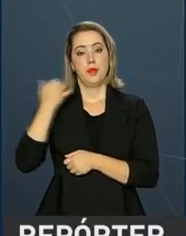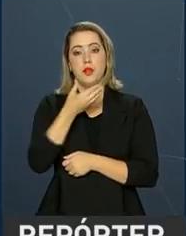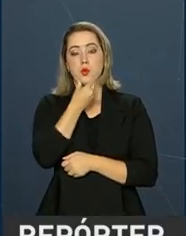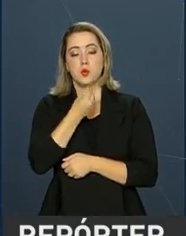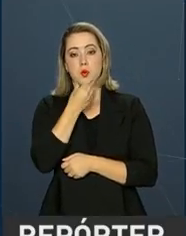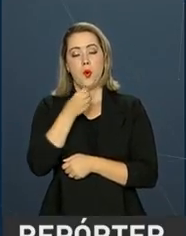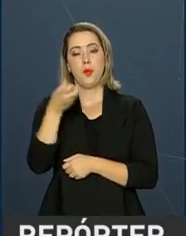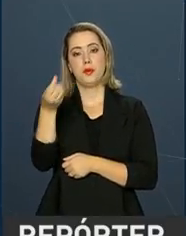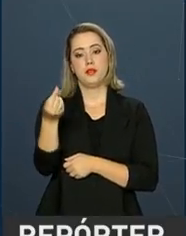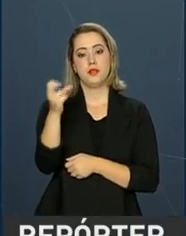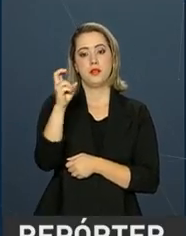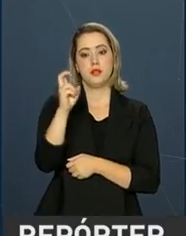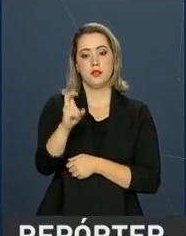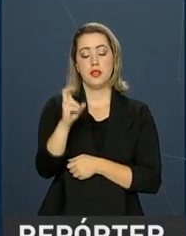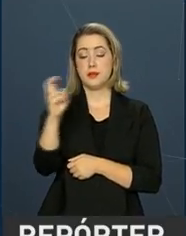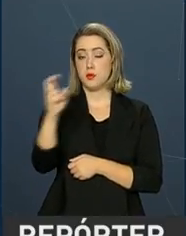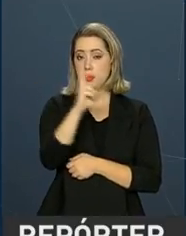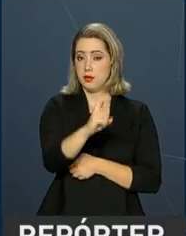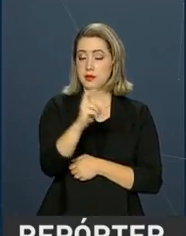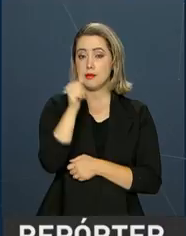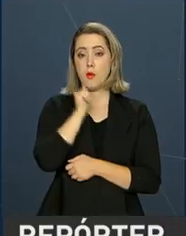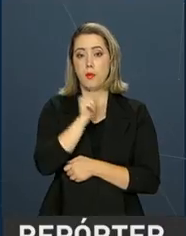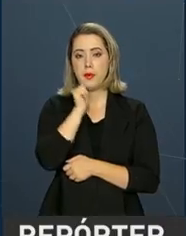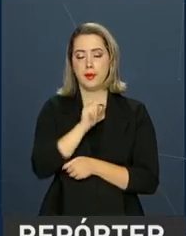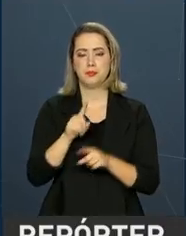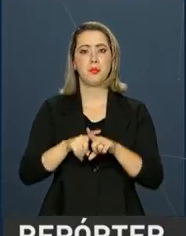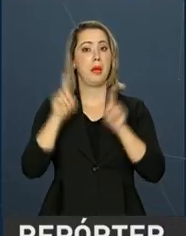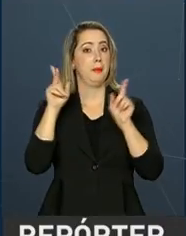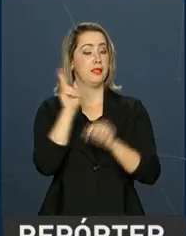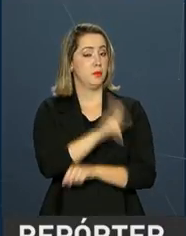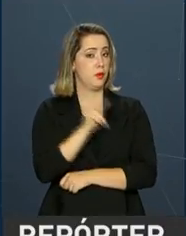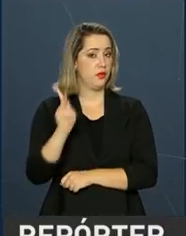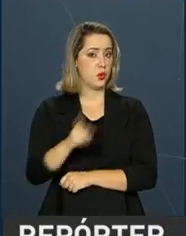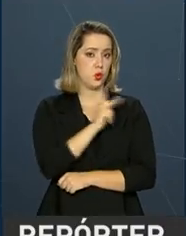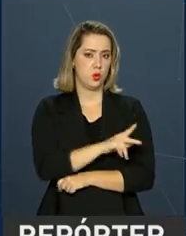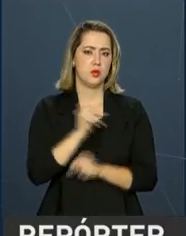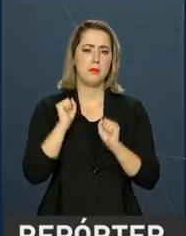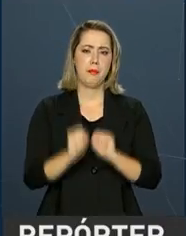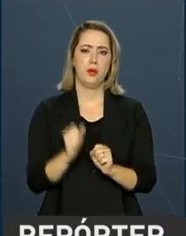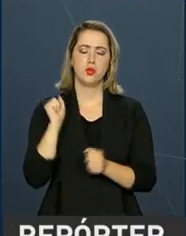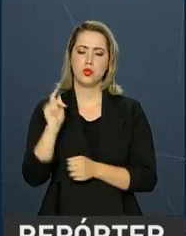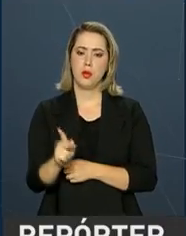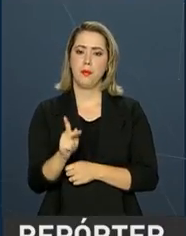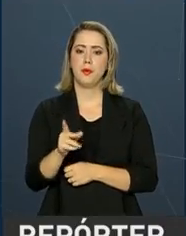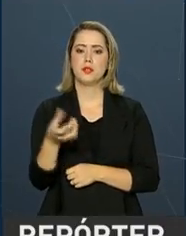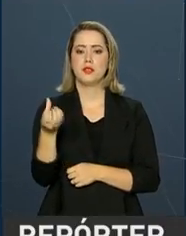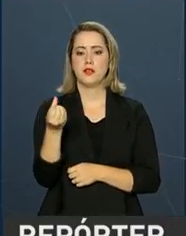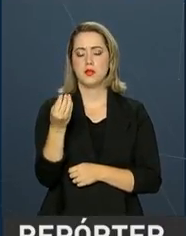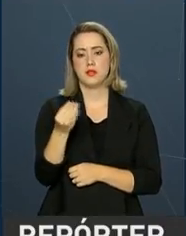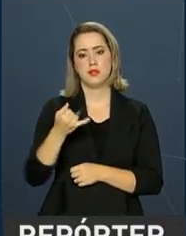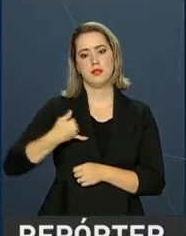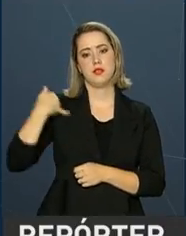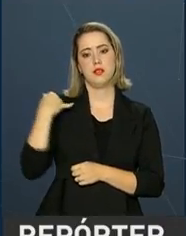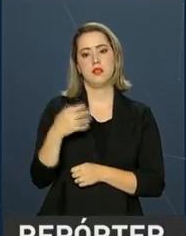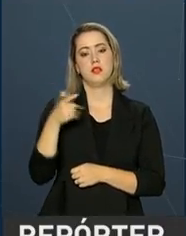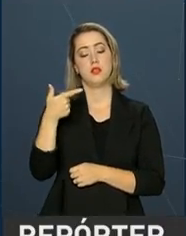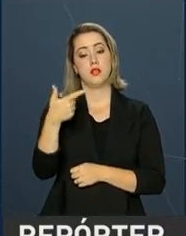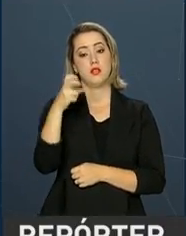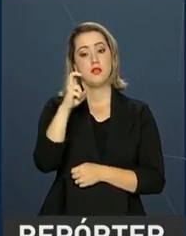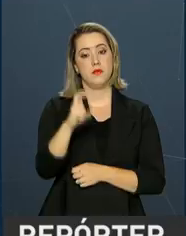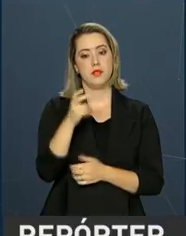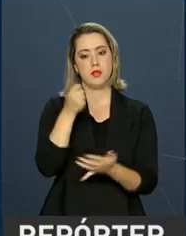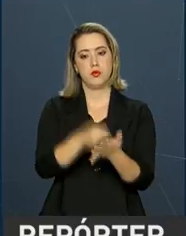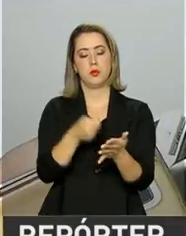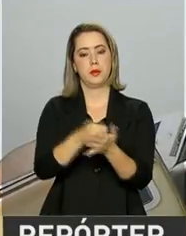no caso de mulheres já professores e professoras poderiam se aposentar com 60 anos e 25 anos